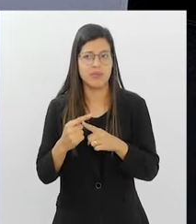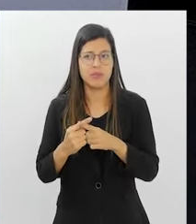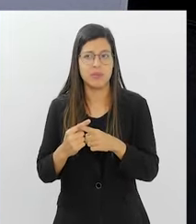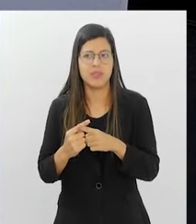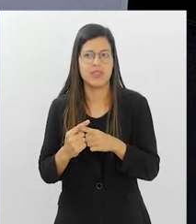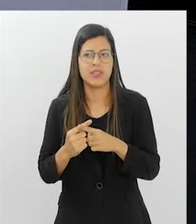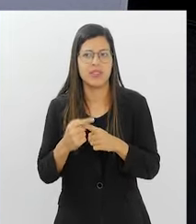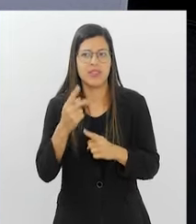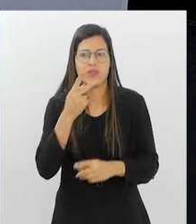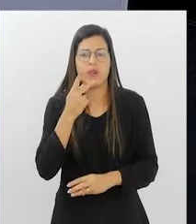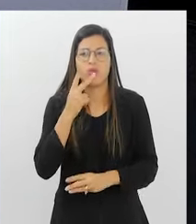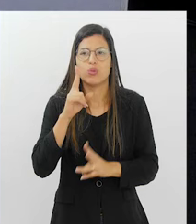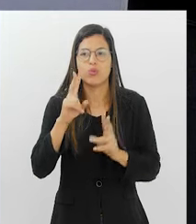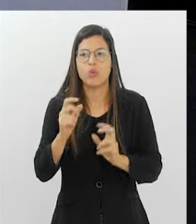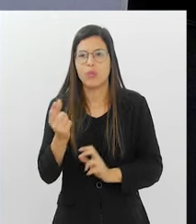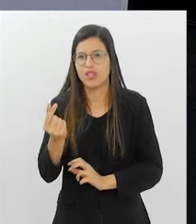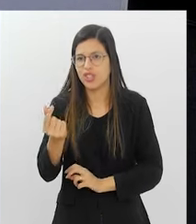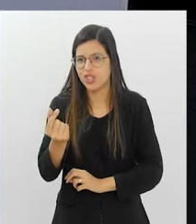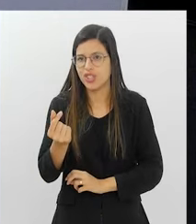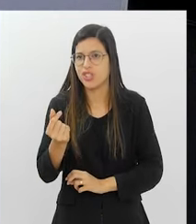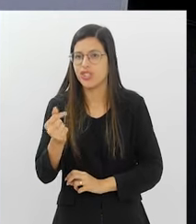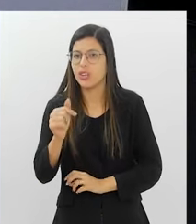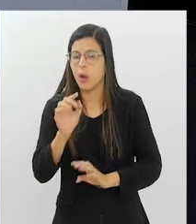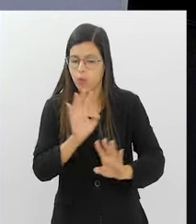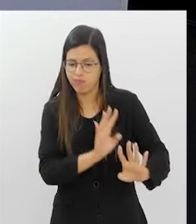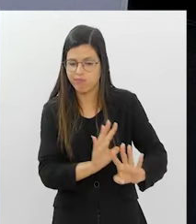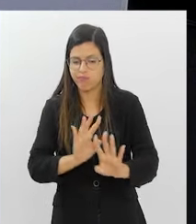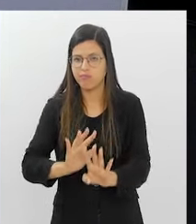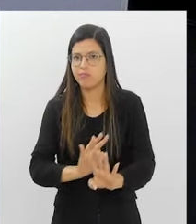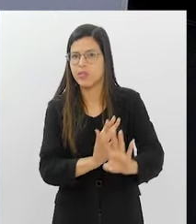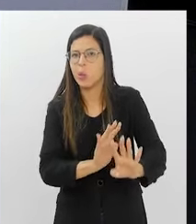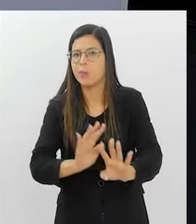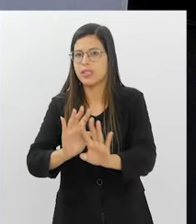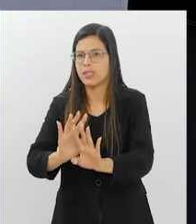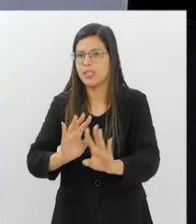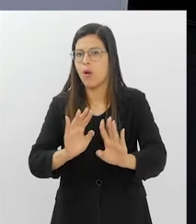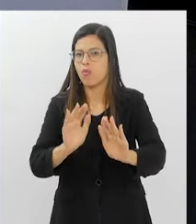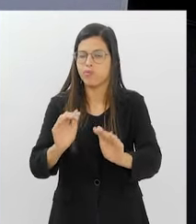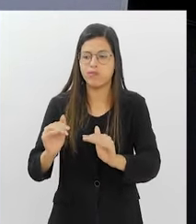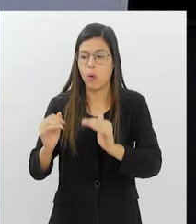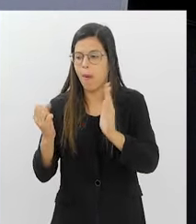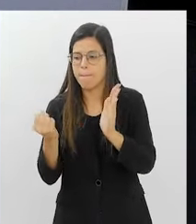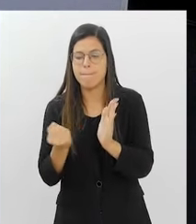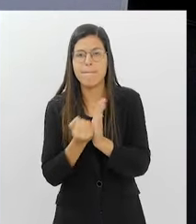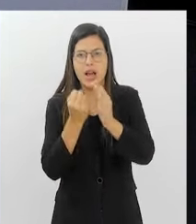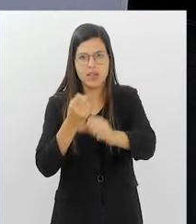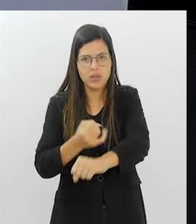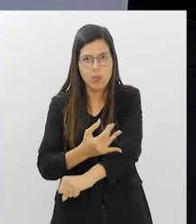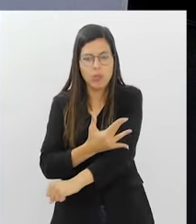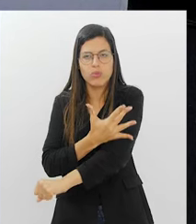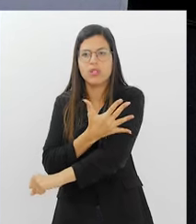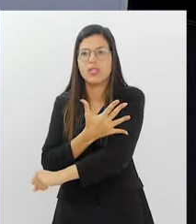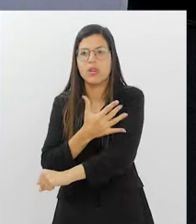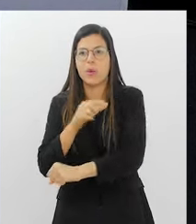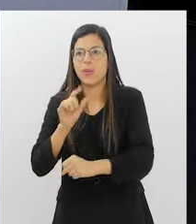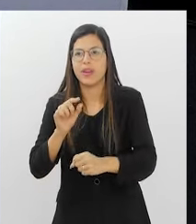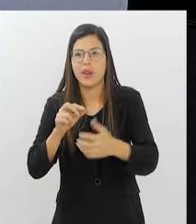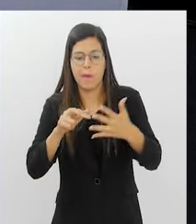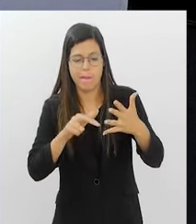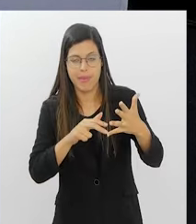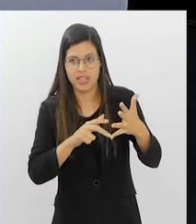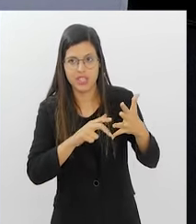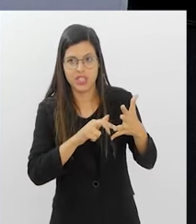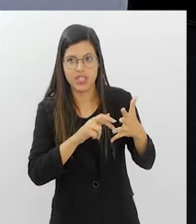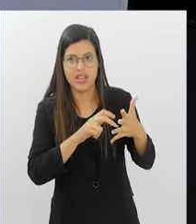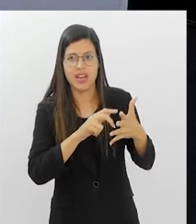gente a gente falou de dinheiro em comissão de frente aí que foi uma Catarse né na Avenida era uma escada que